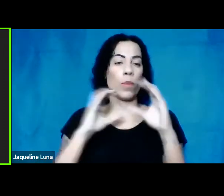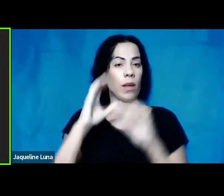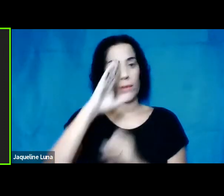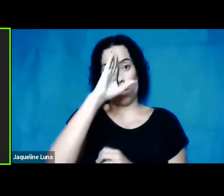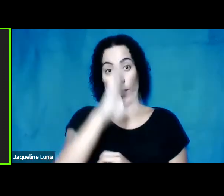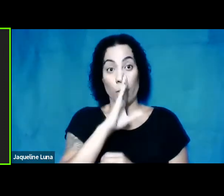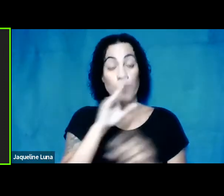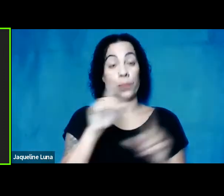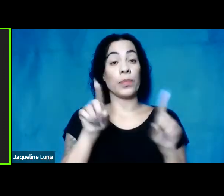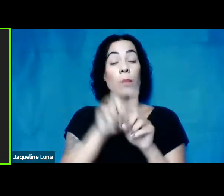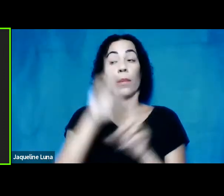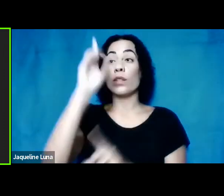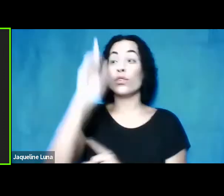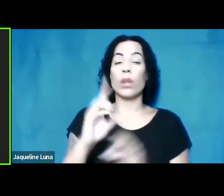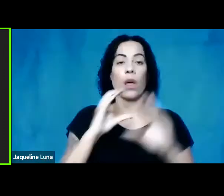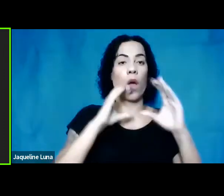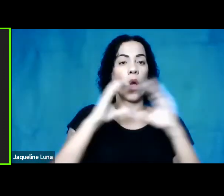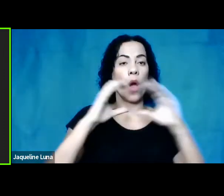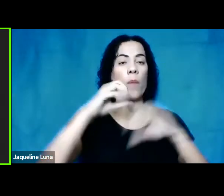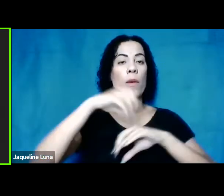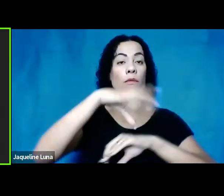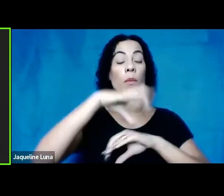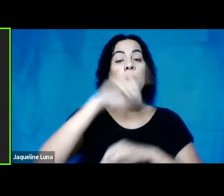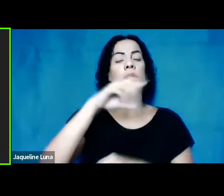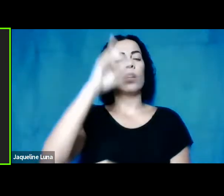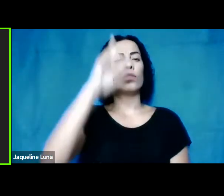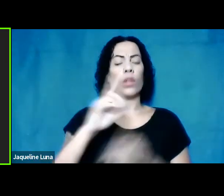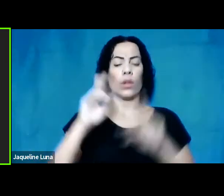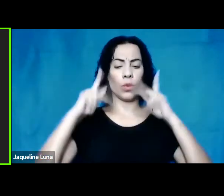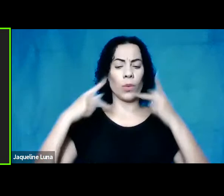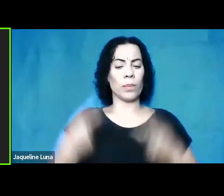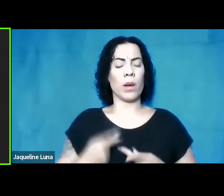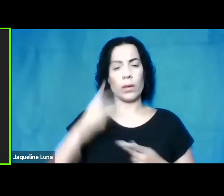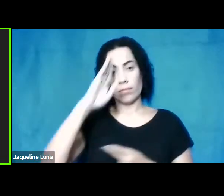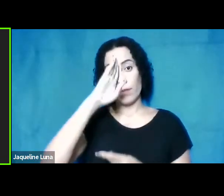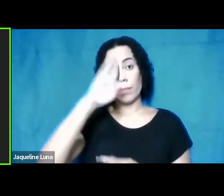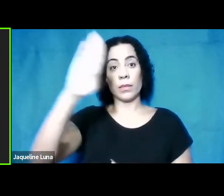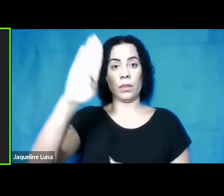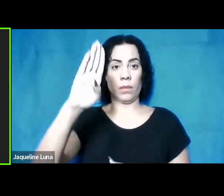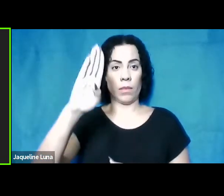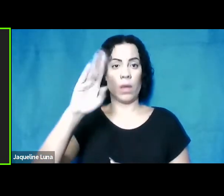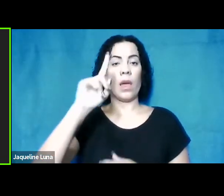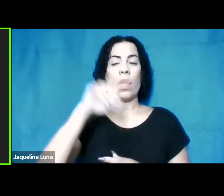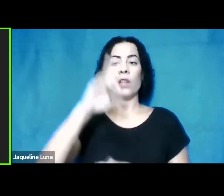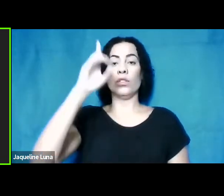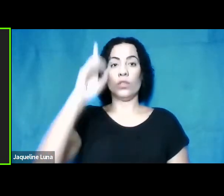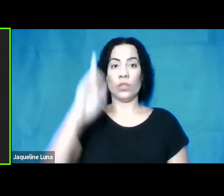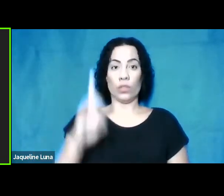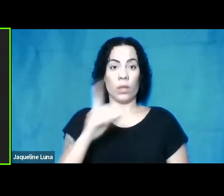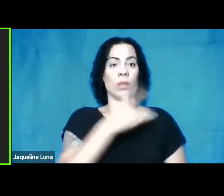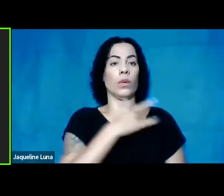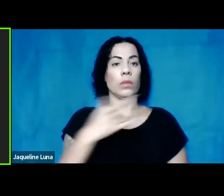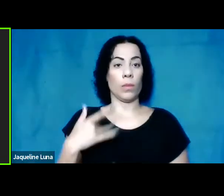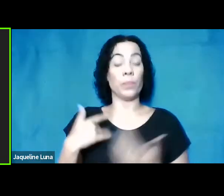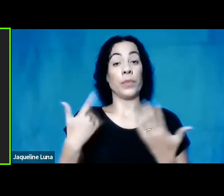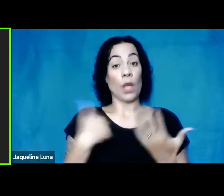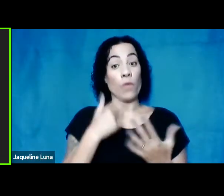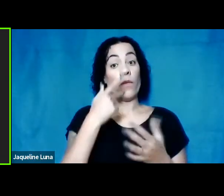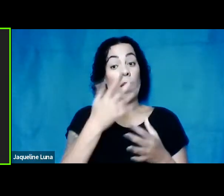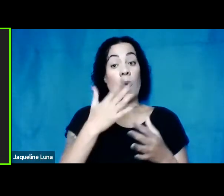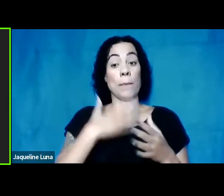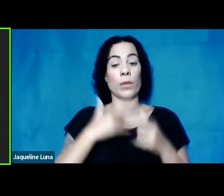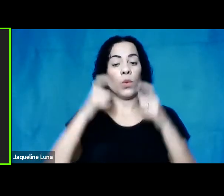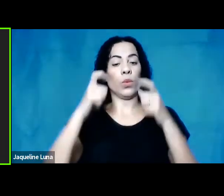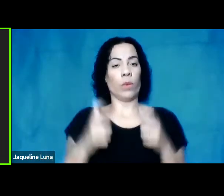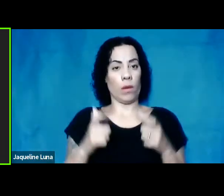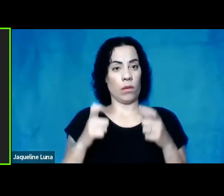direito à comunicação e à informação como direitos humanos fundamentais para o direito à saúde, né? E eu vou falar desse meu lugar, né? Desse meu lugar